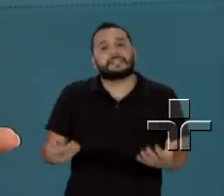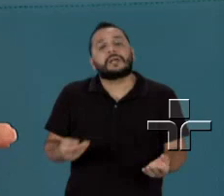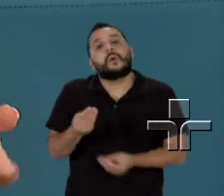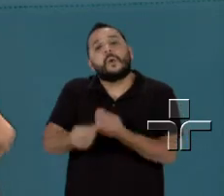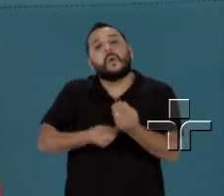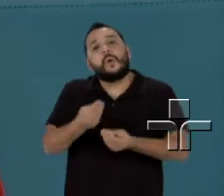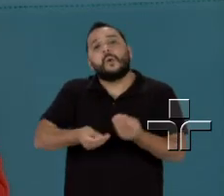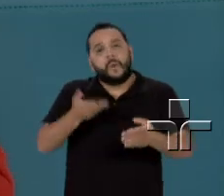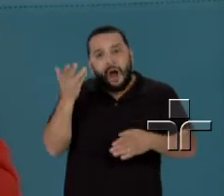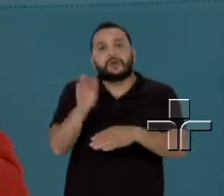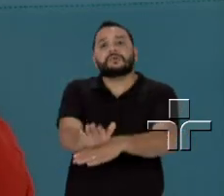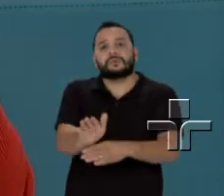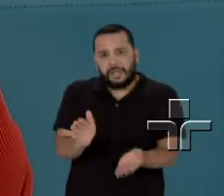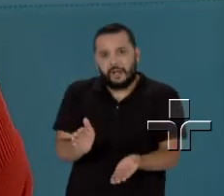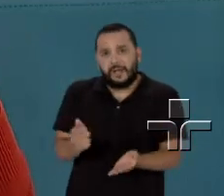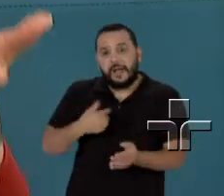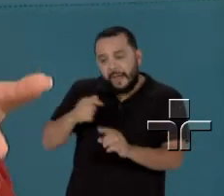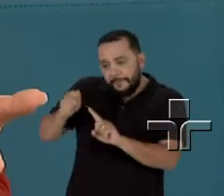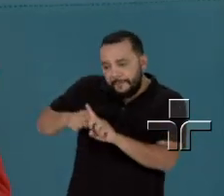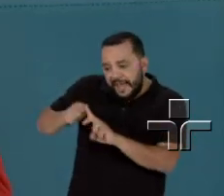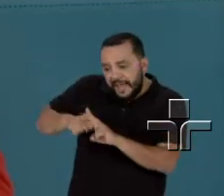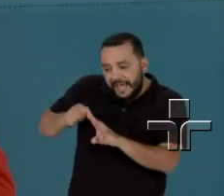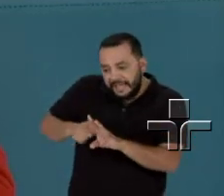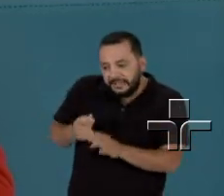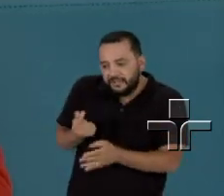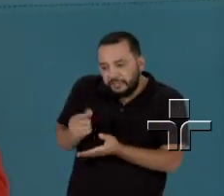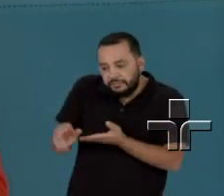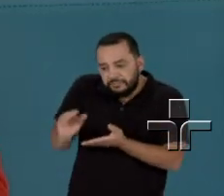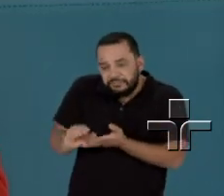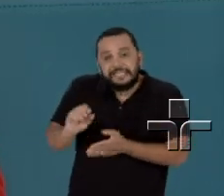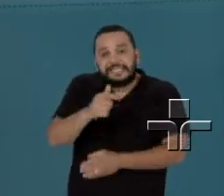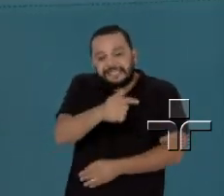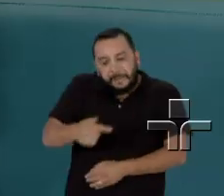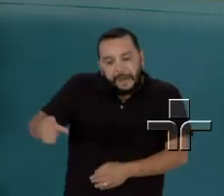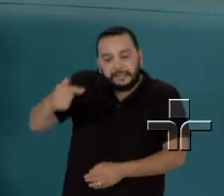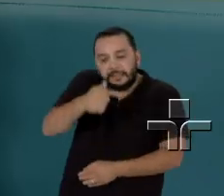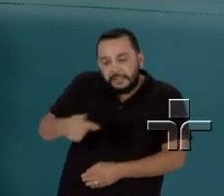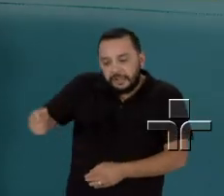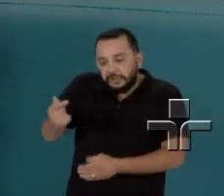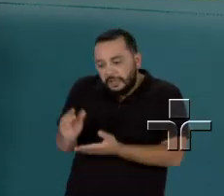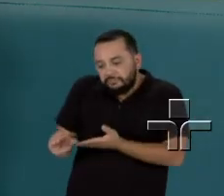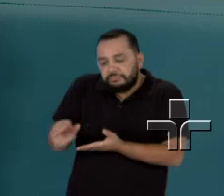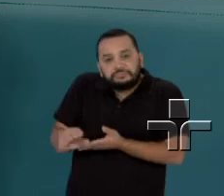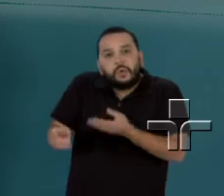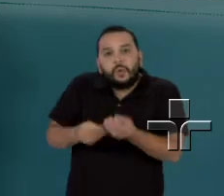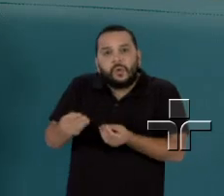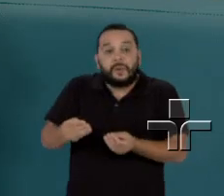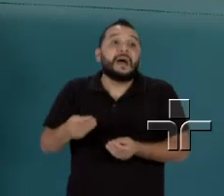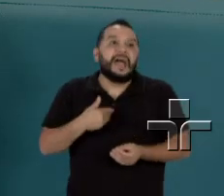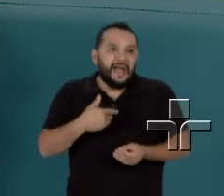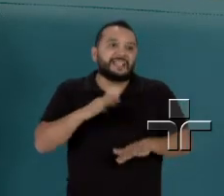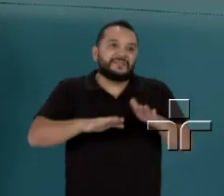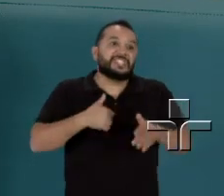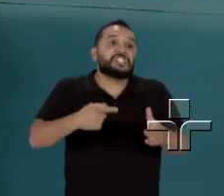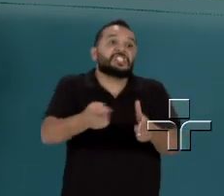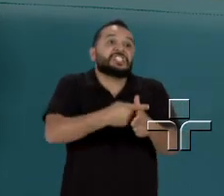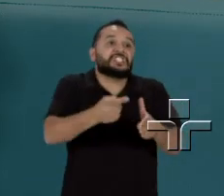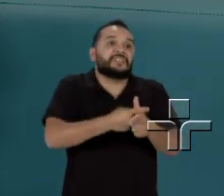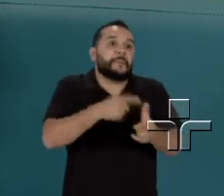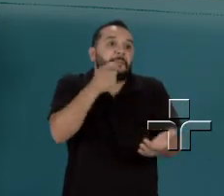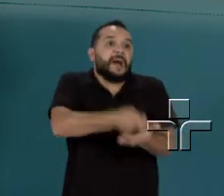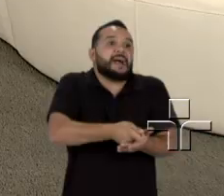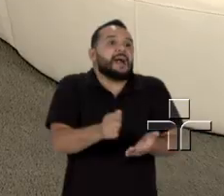ajudar você vai dar uma mesada você vai dar uma semana nada vai dar uma tarefa e eu acho assim não se endividar para agradar um filho né alice